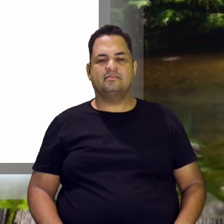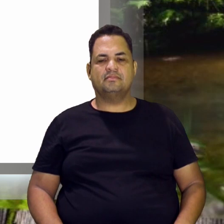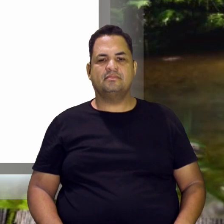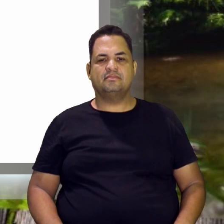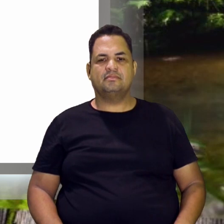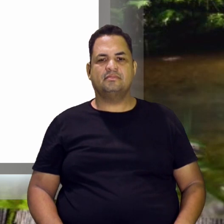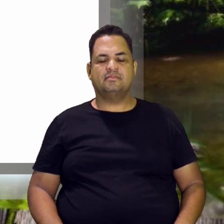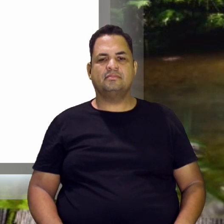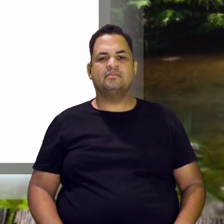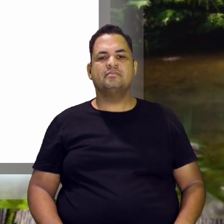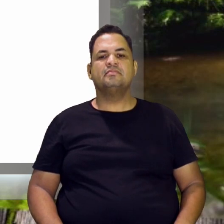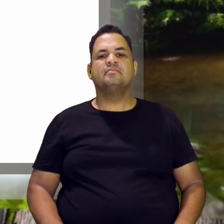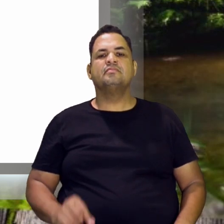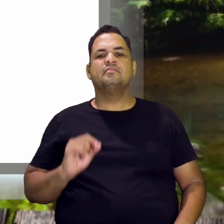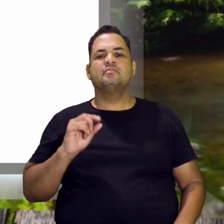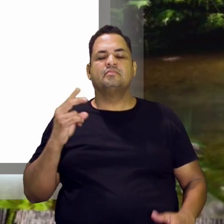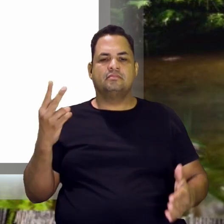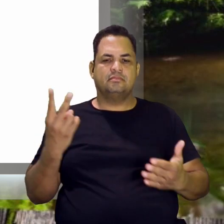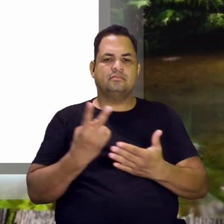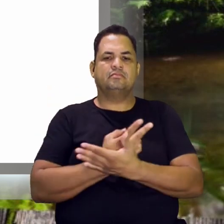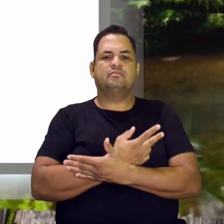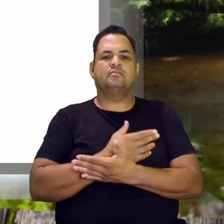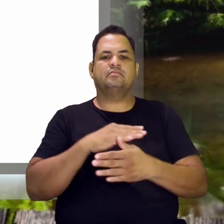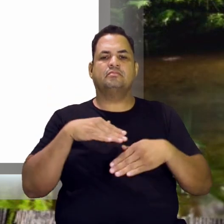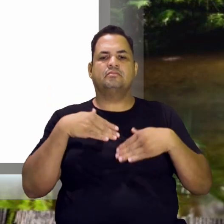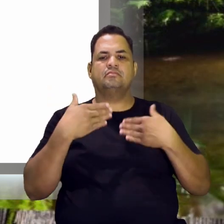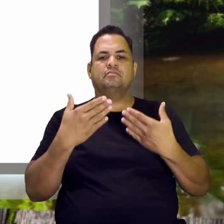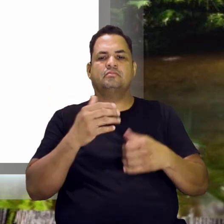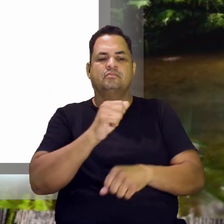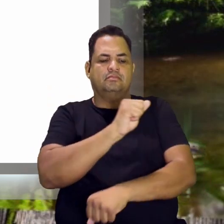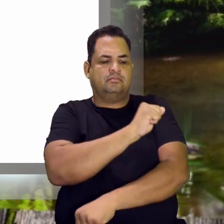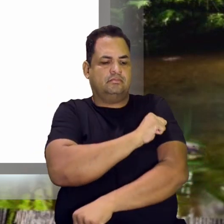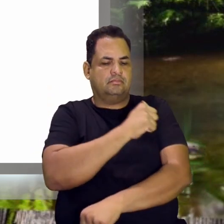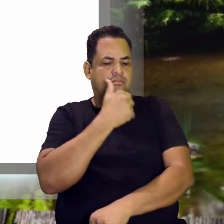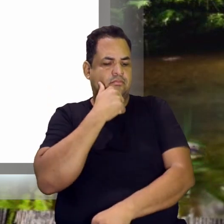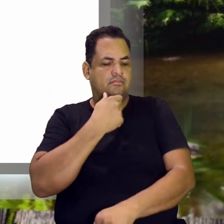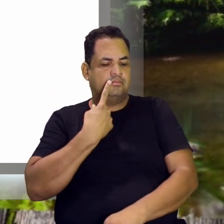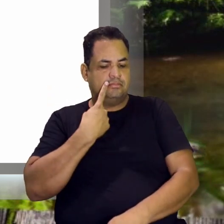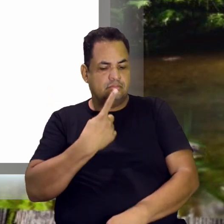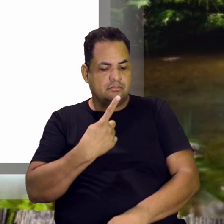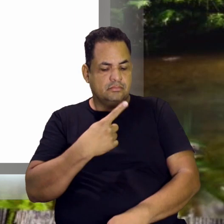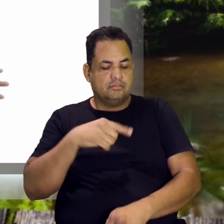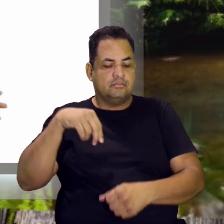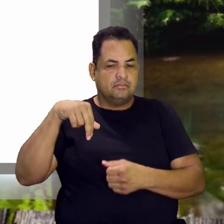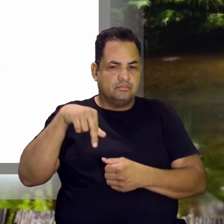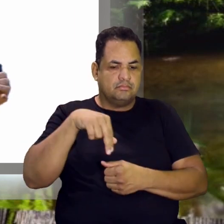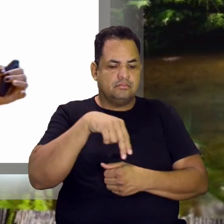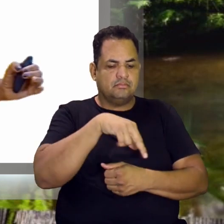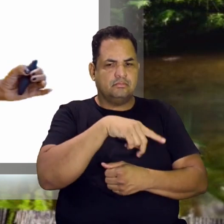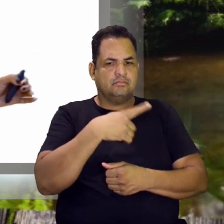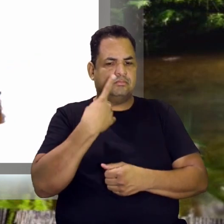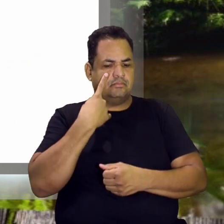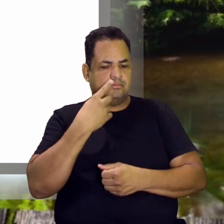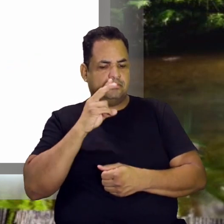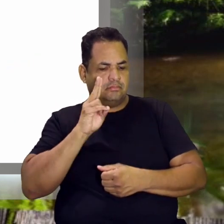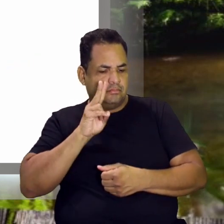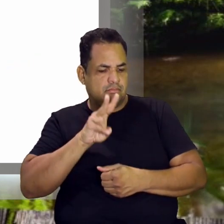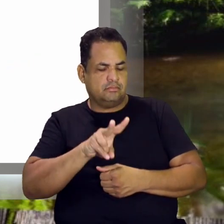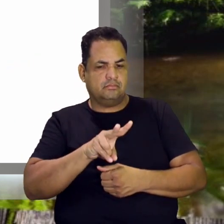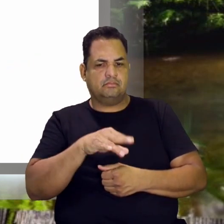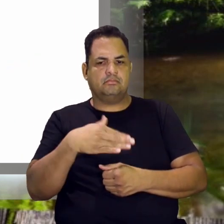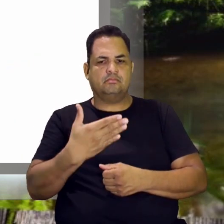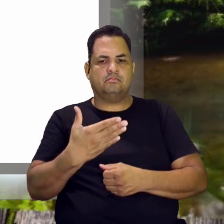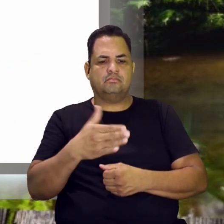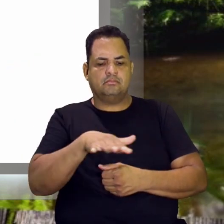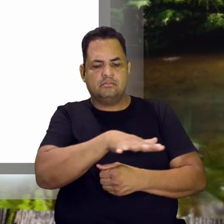porte. Então, o que está acontecendo? Quando a aluna estava lá, né, no ambiente, aí ela observou